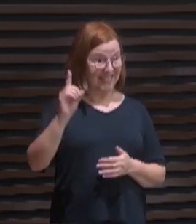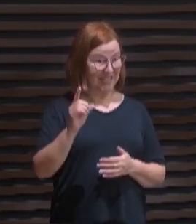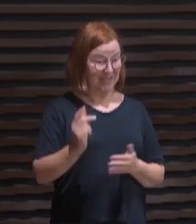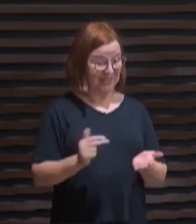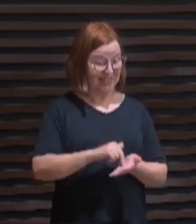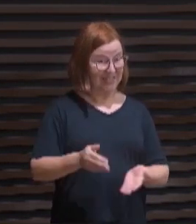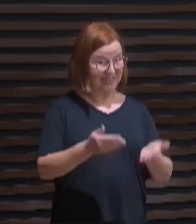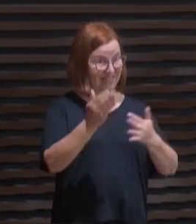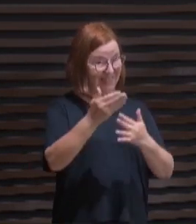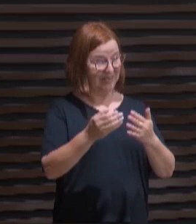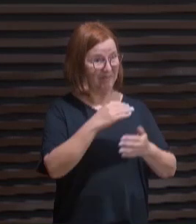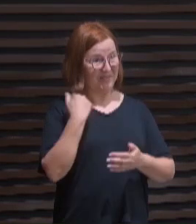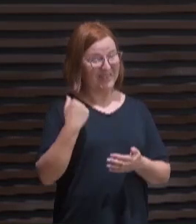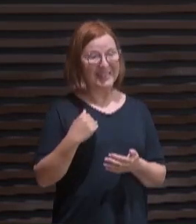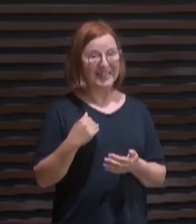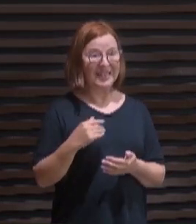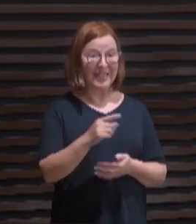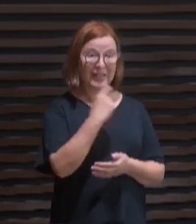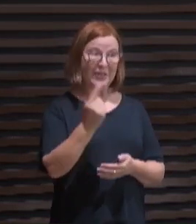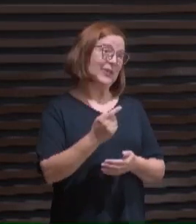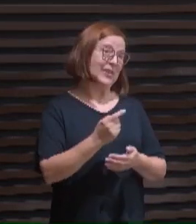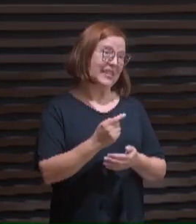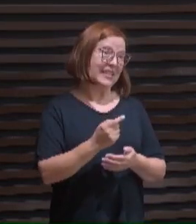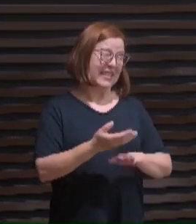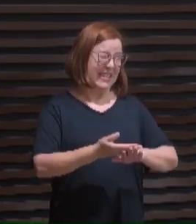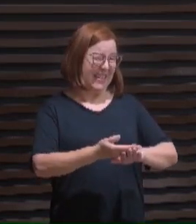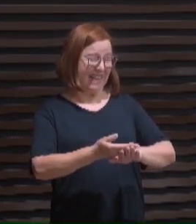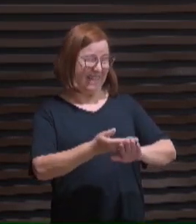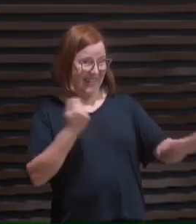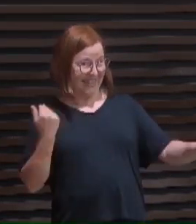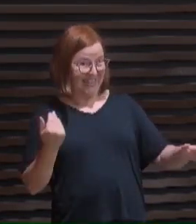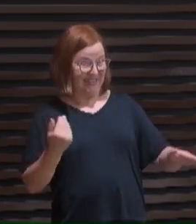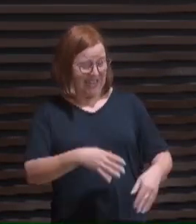mortos, Jesus, que nos livra da ira vindoura.